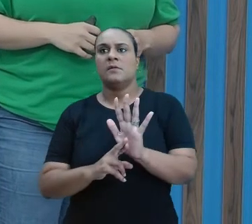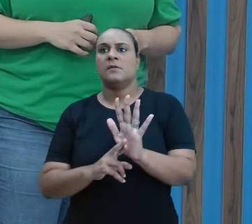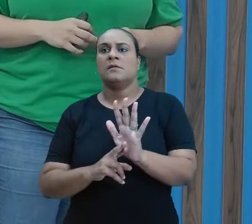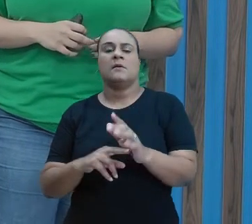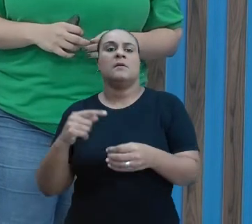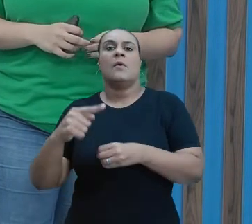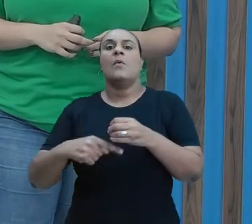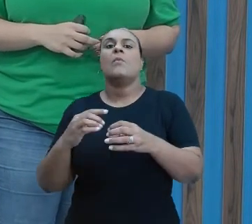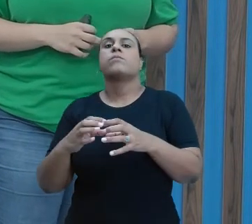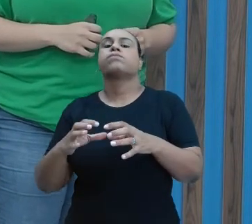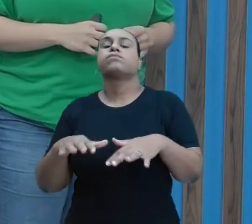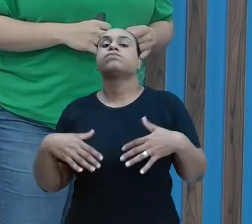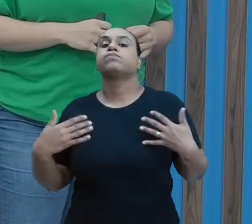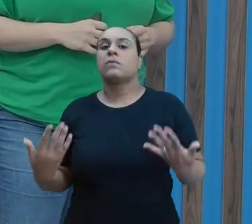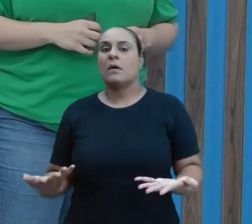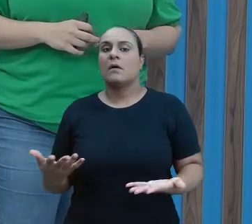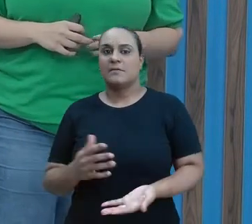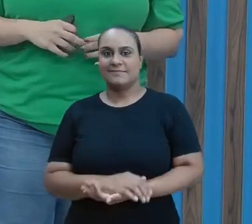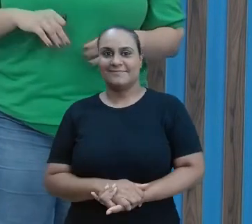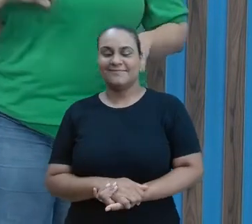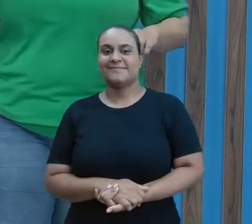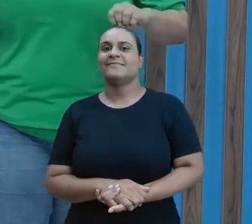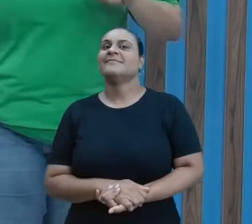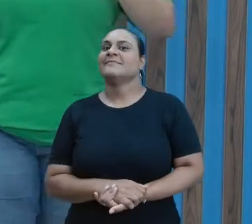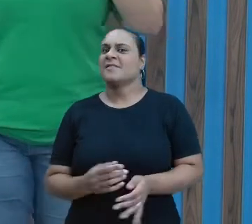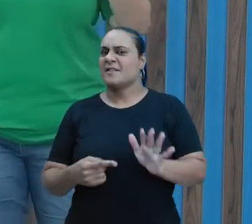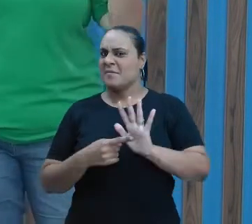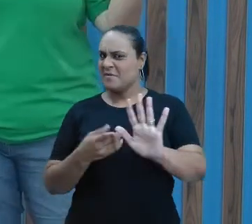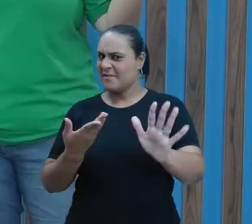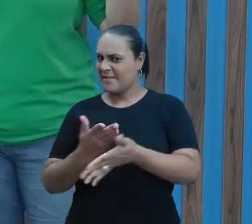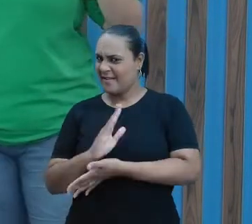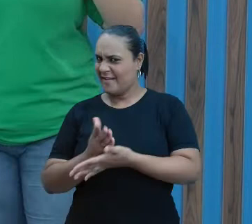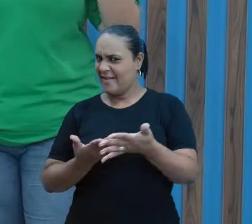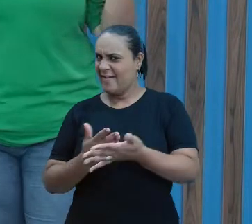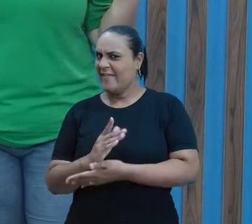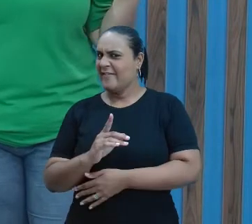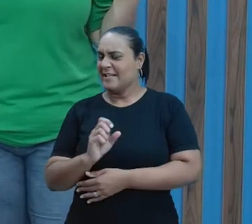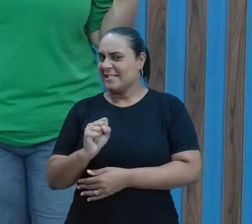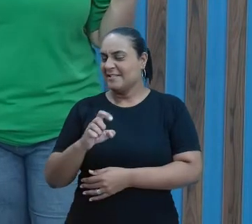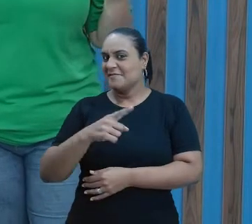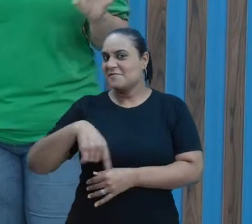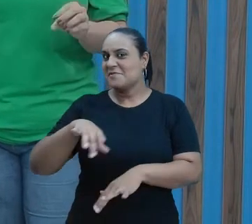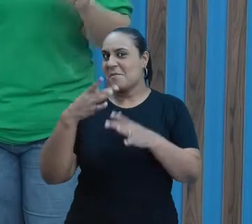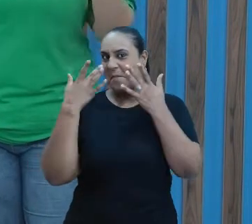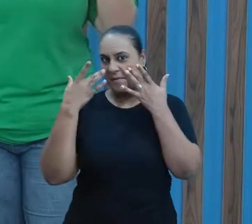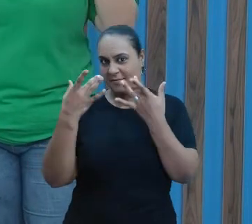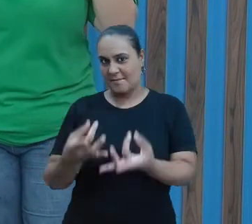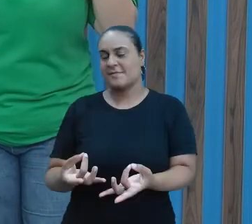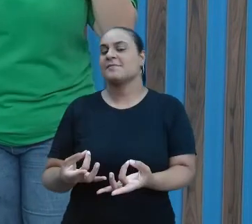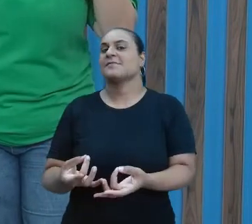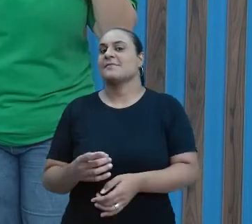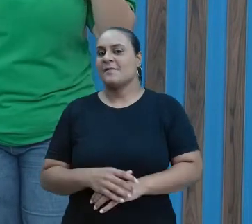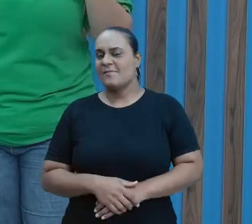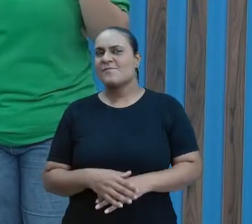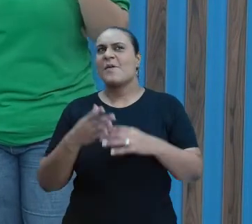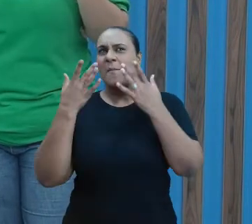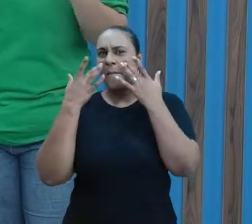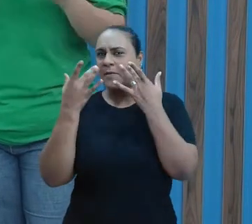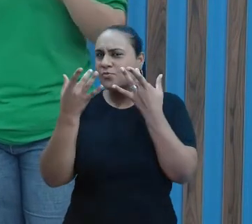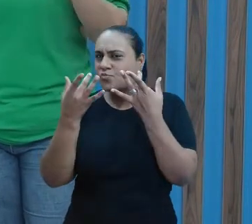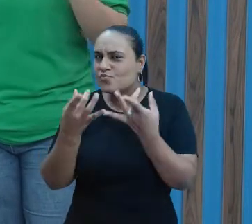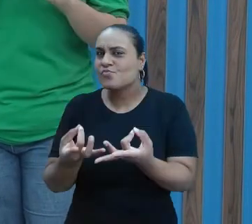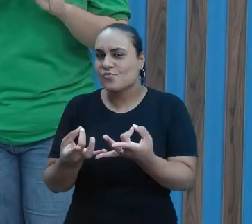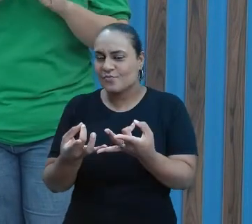aula alguns deles, viu? Nessa aula, passou aí, se alguém estava prestando atenção. Quem prestou atenção bem